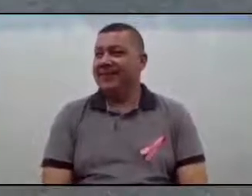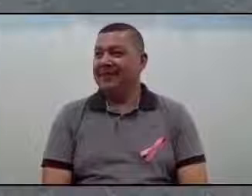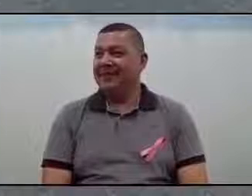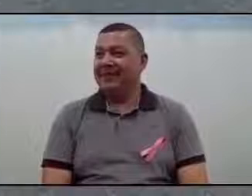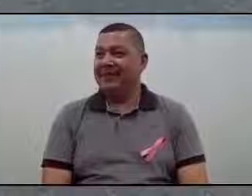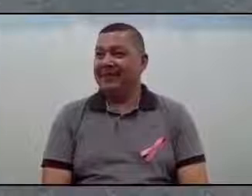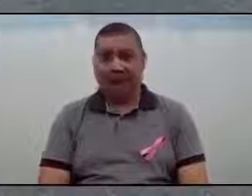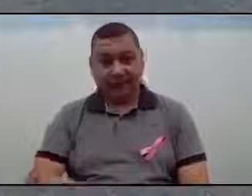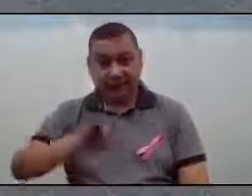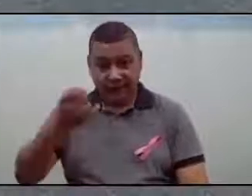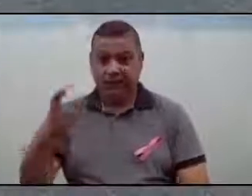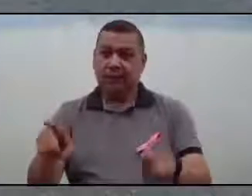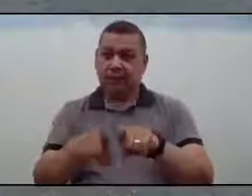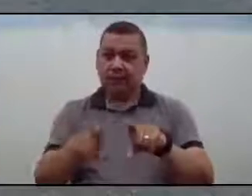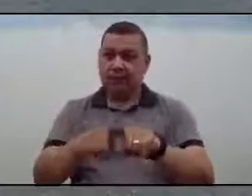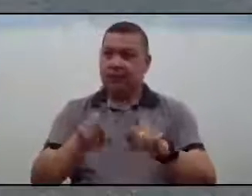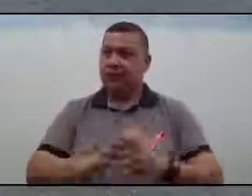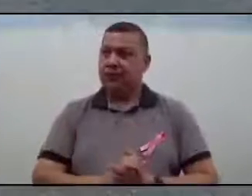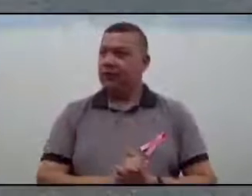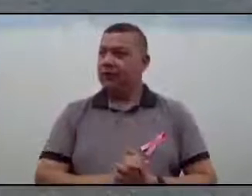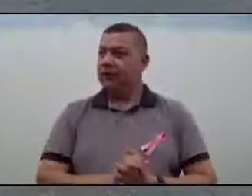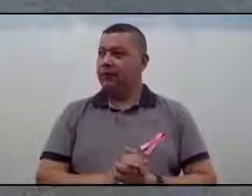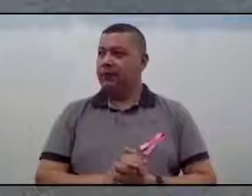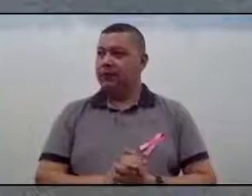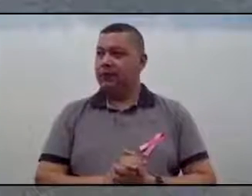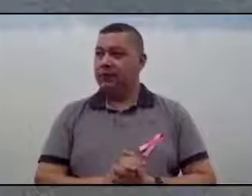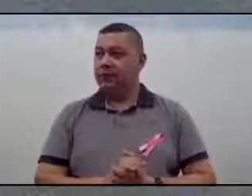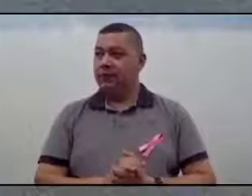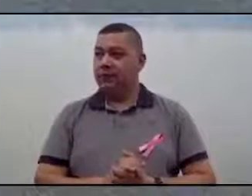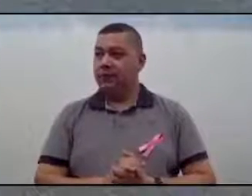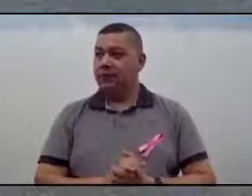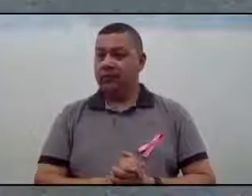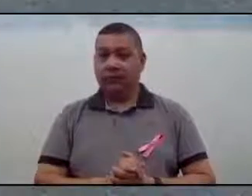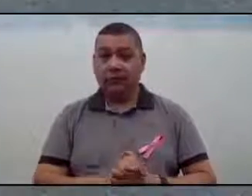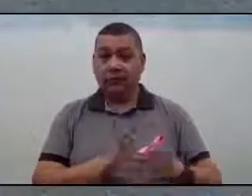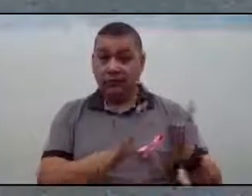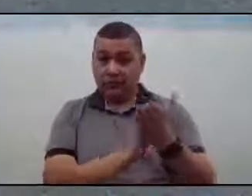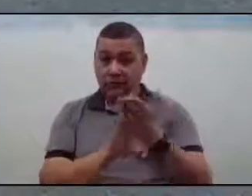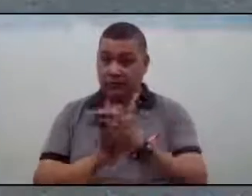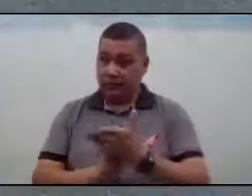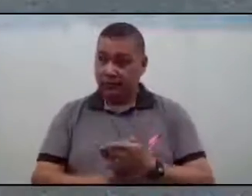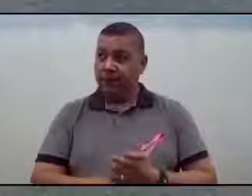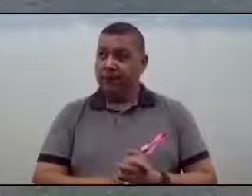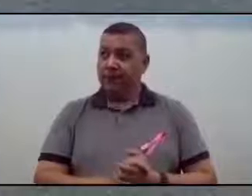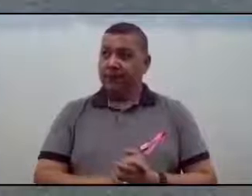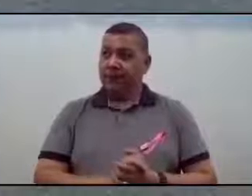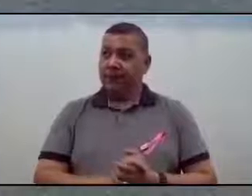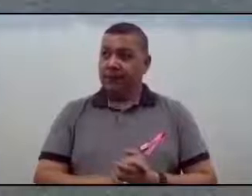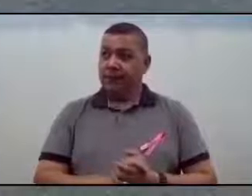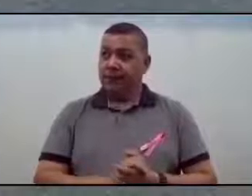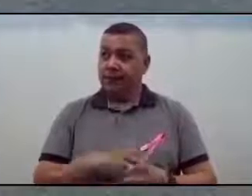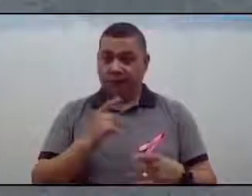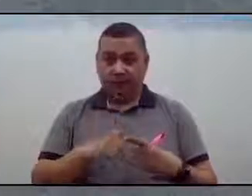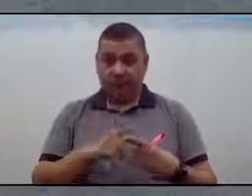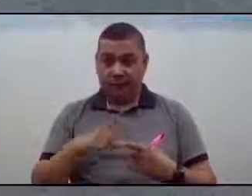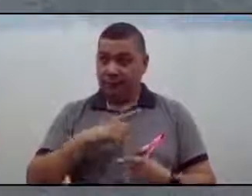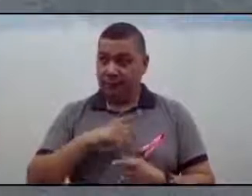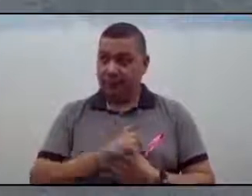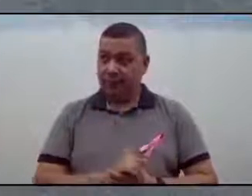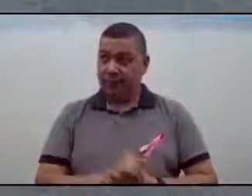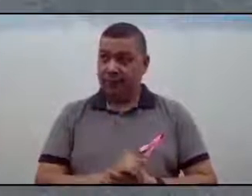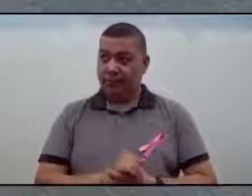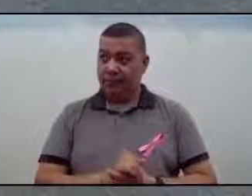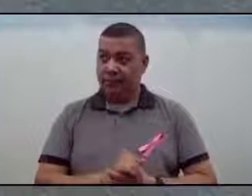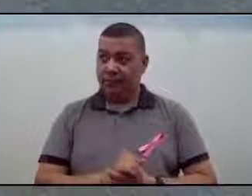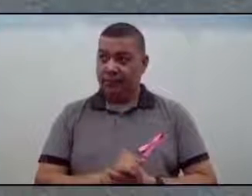E aproveitando aqui, deputado, eu não parabenizei a senhora, na hora que a senhora estava aqui na tribuna, porque eu seria